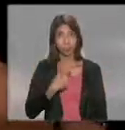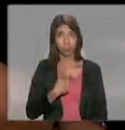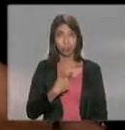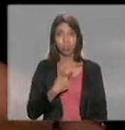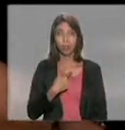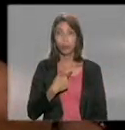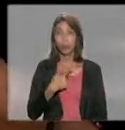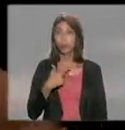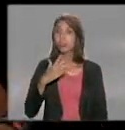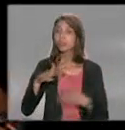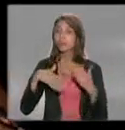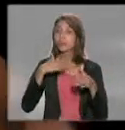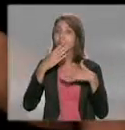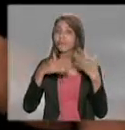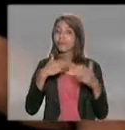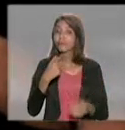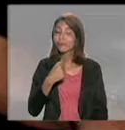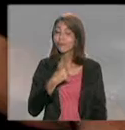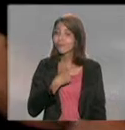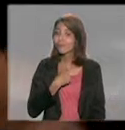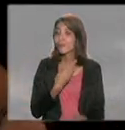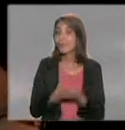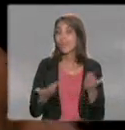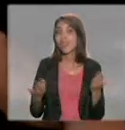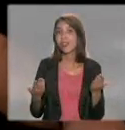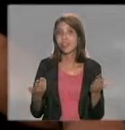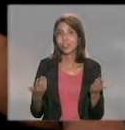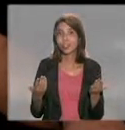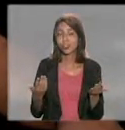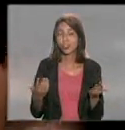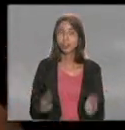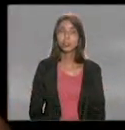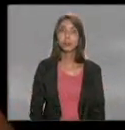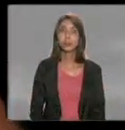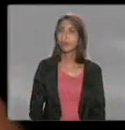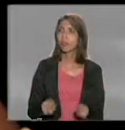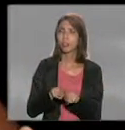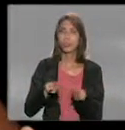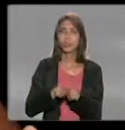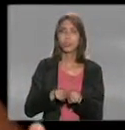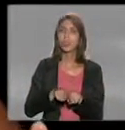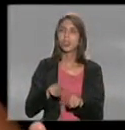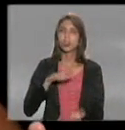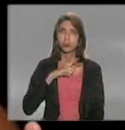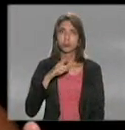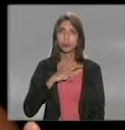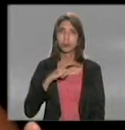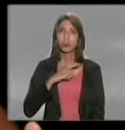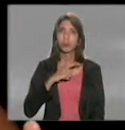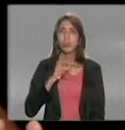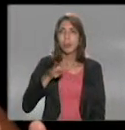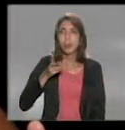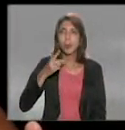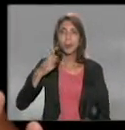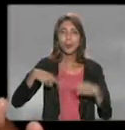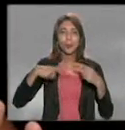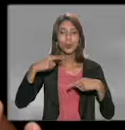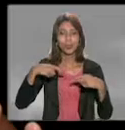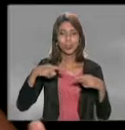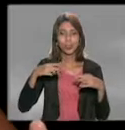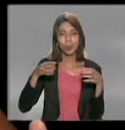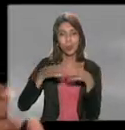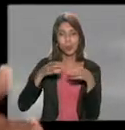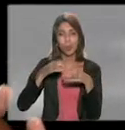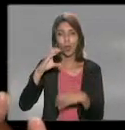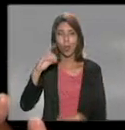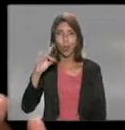ele sofre um desgaste no meio da disputa. Se você está disputando com 10, aonde 10 tem uma questão social,